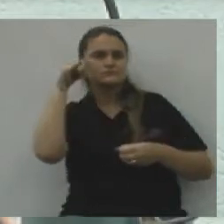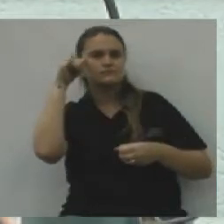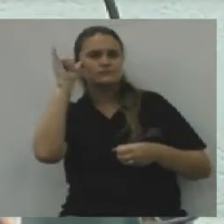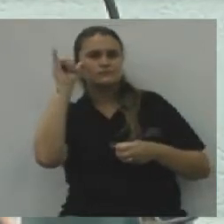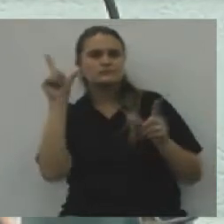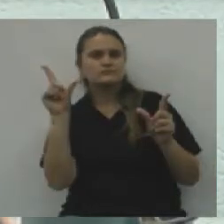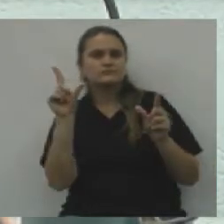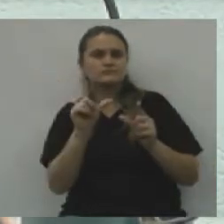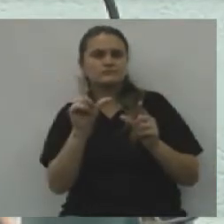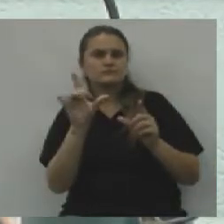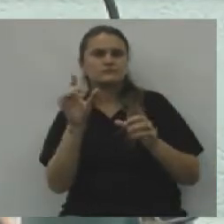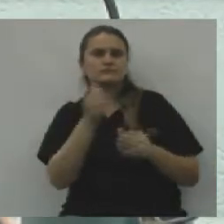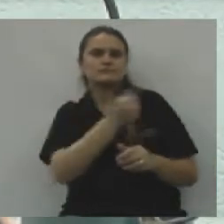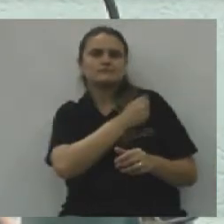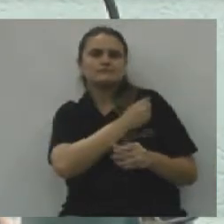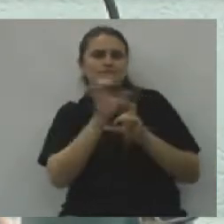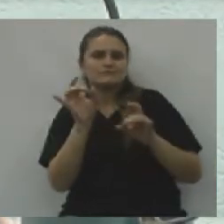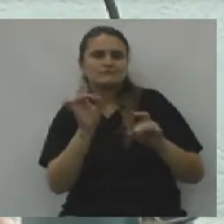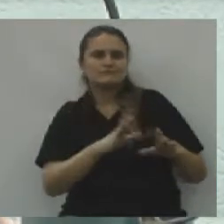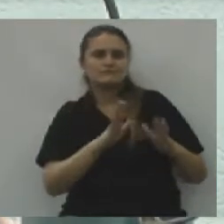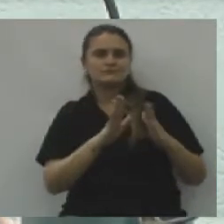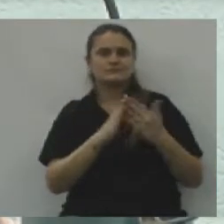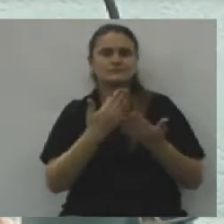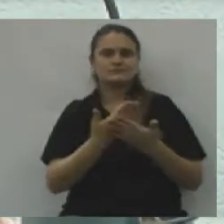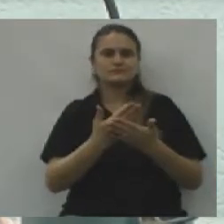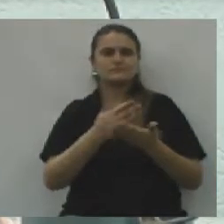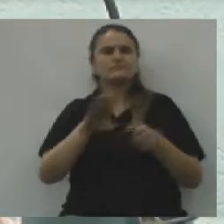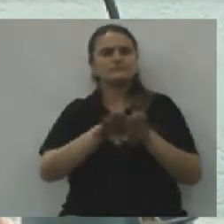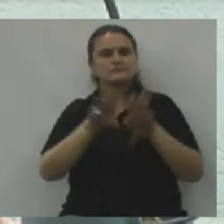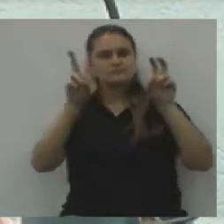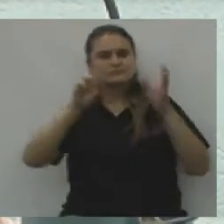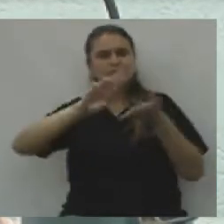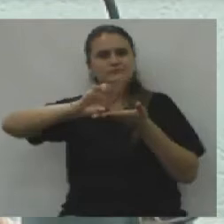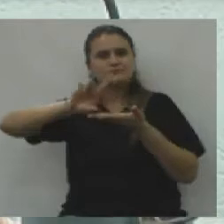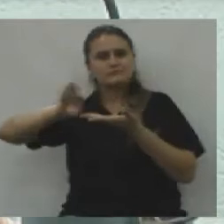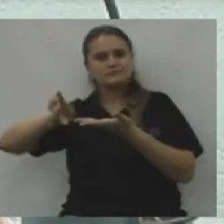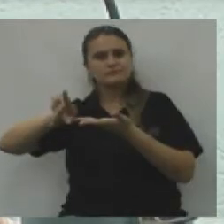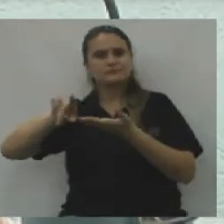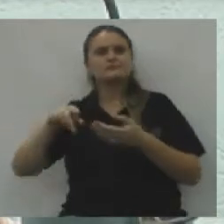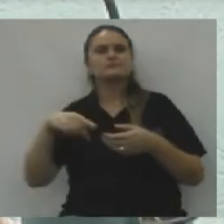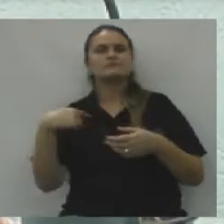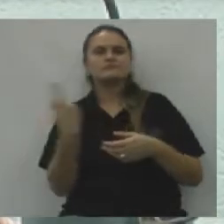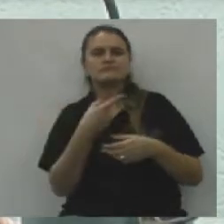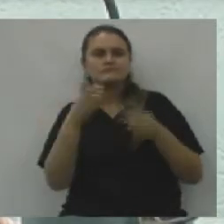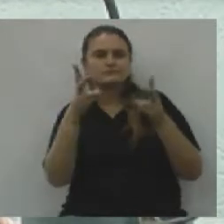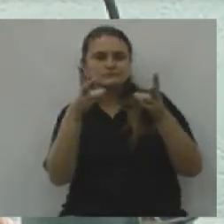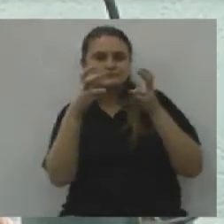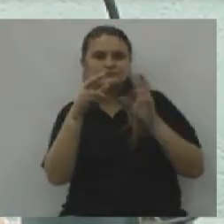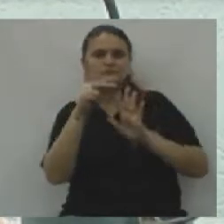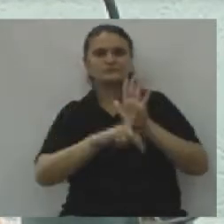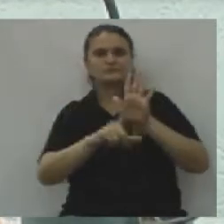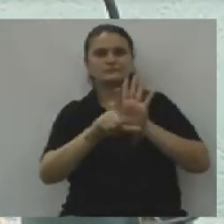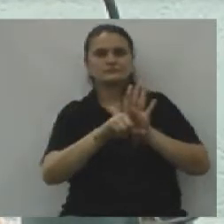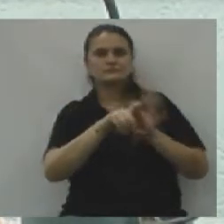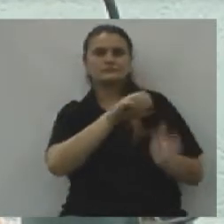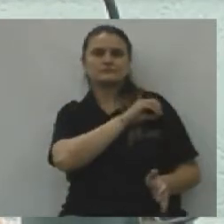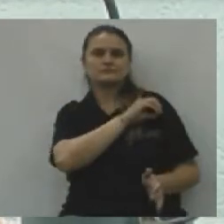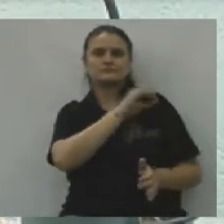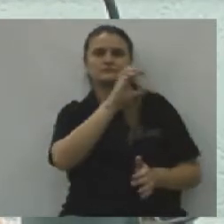Combate à Evasão Escolar e dá outras providências. Fundamentação. analisamos o projeto de lei de